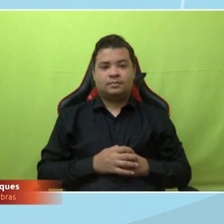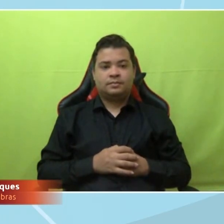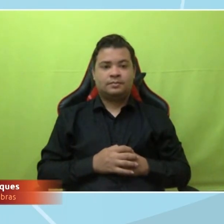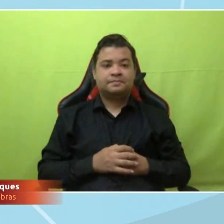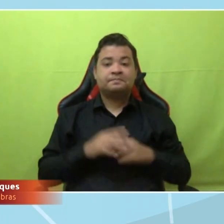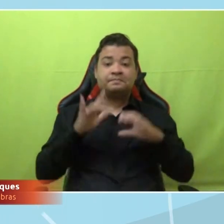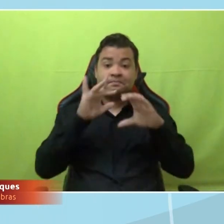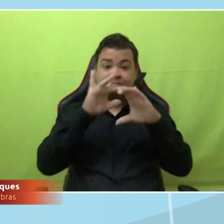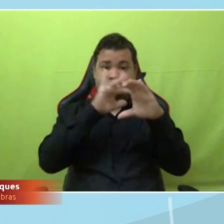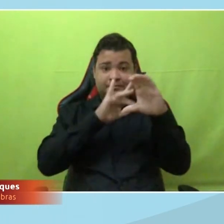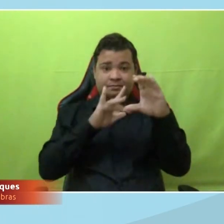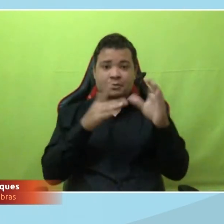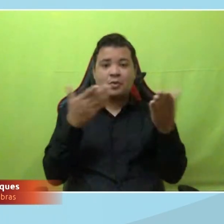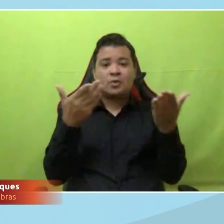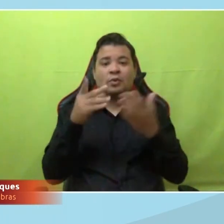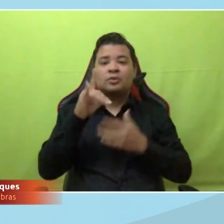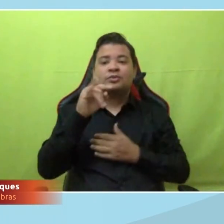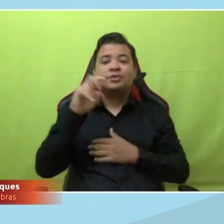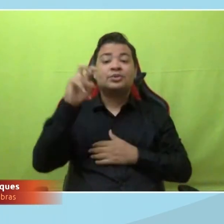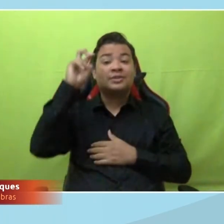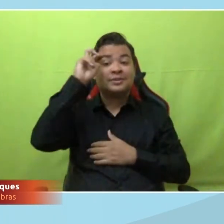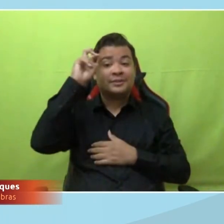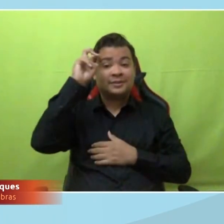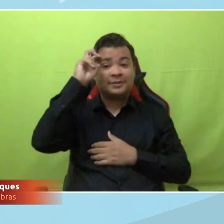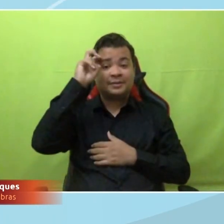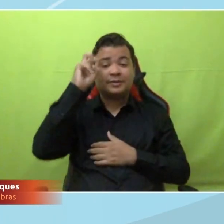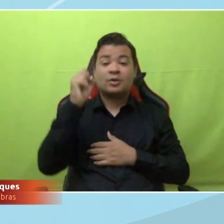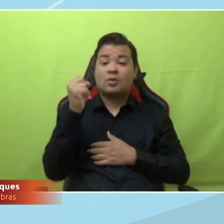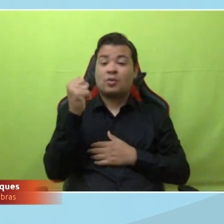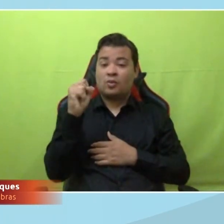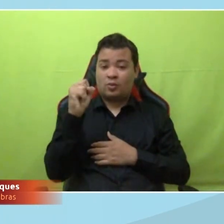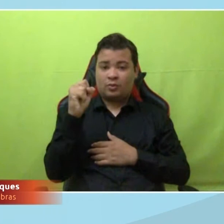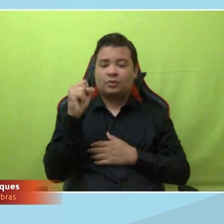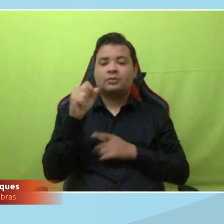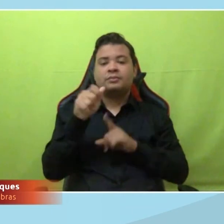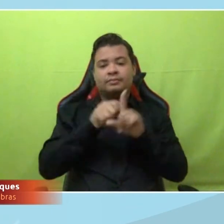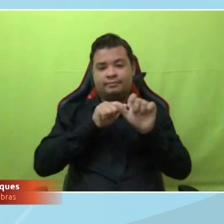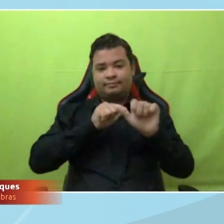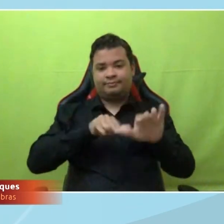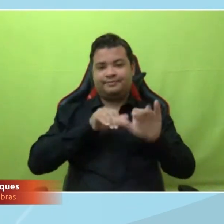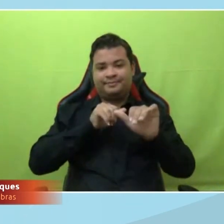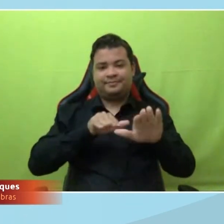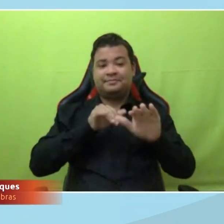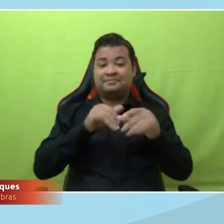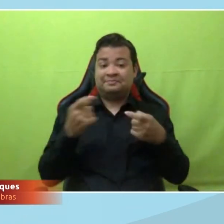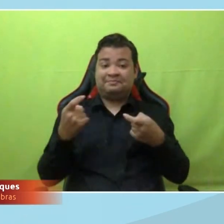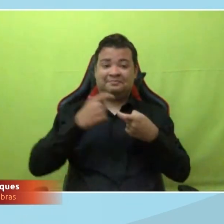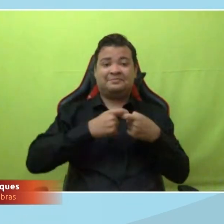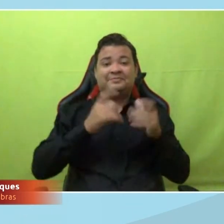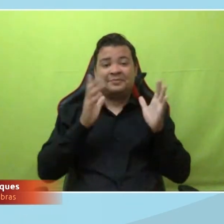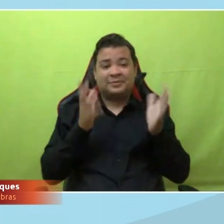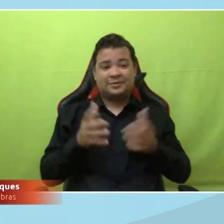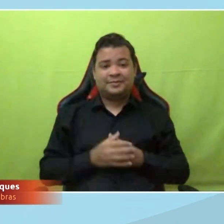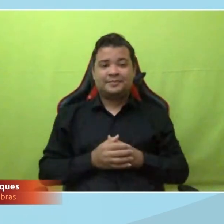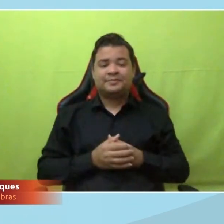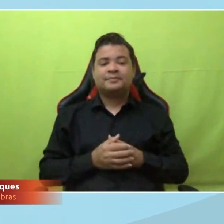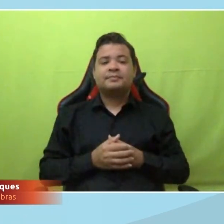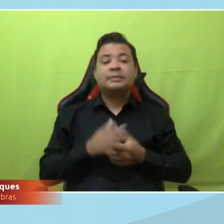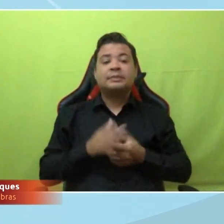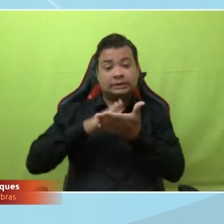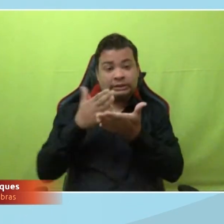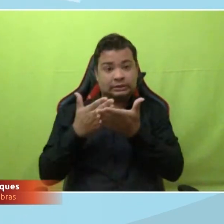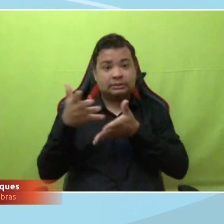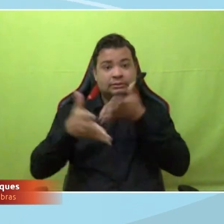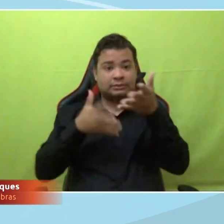Conexões dessa quinta-feira, dia 8 de setembro, já está de volta. Quem continua fazendo a interpretação para Libras é o Diogo